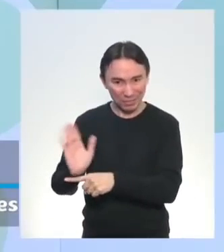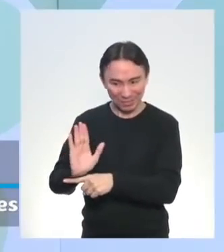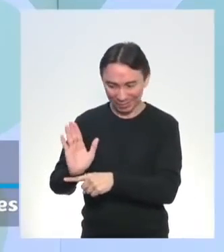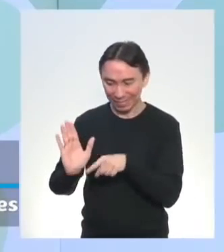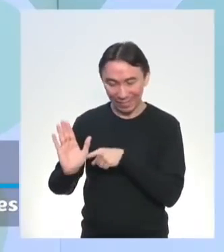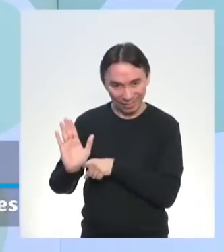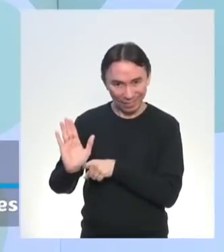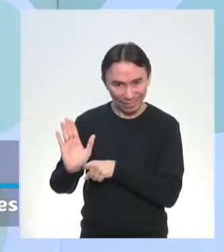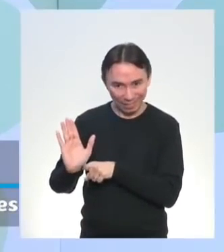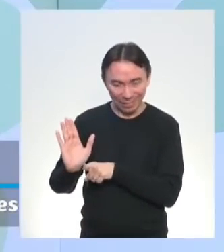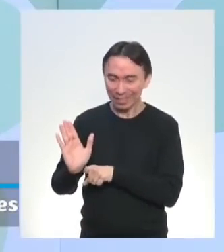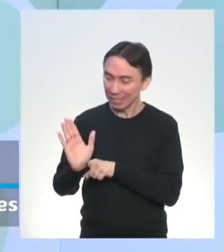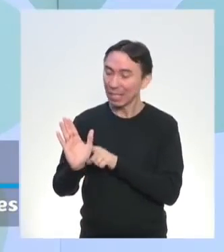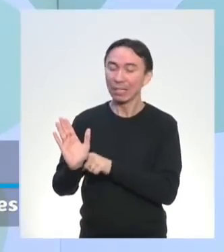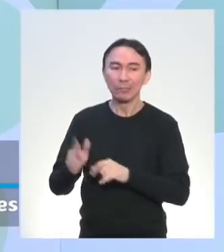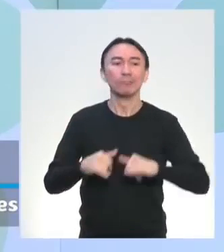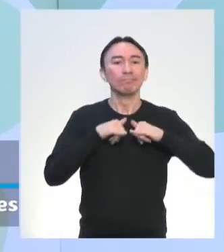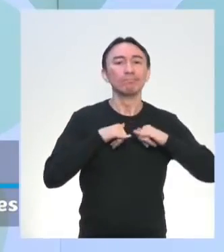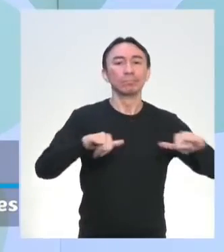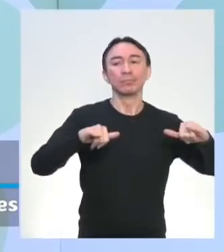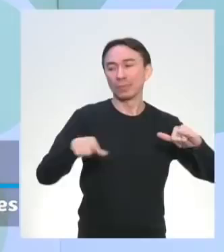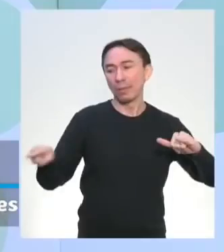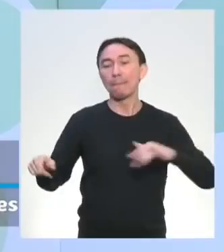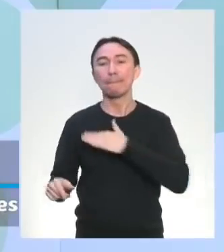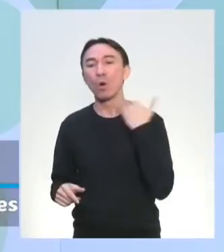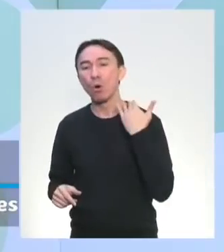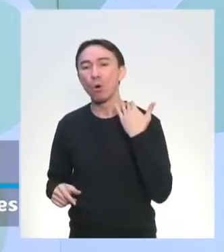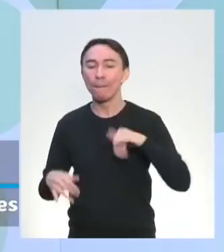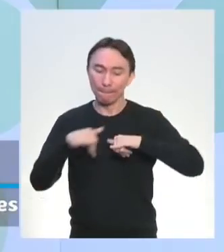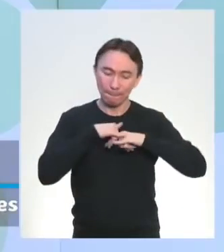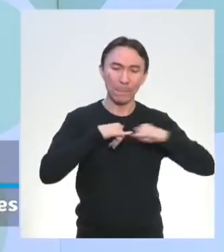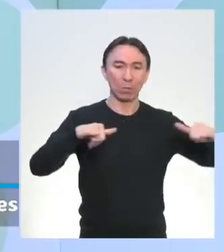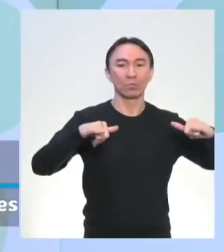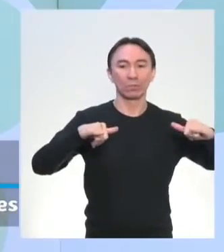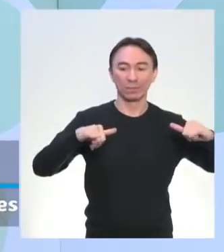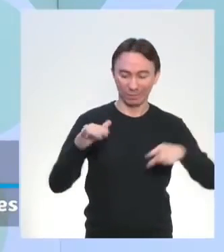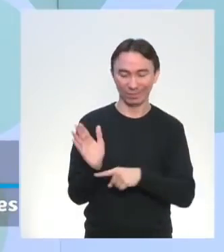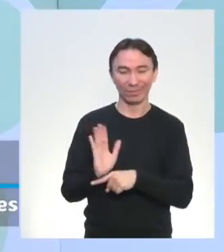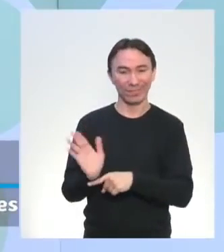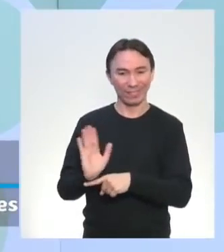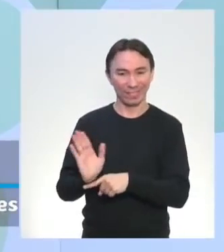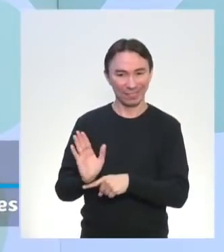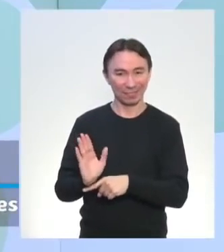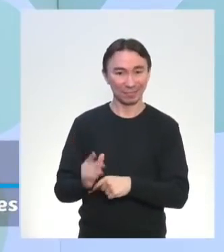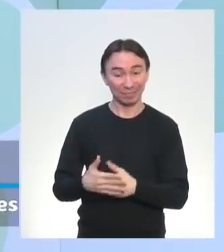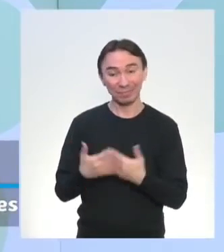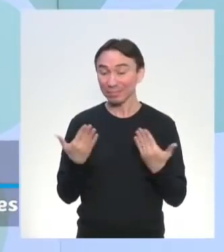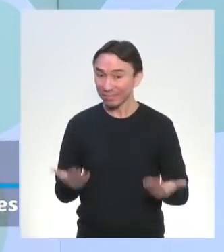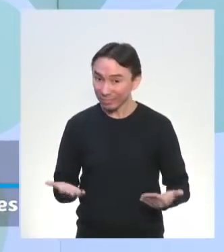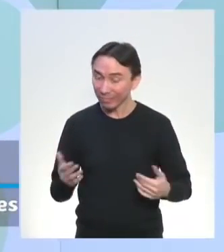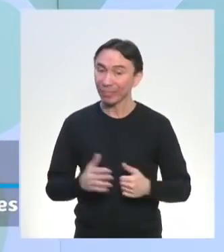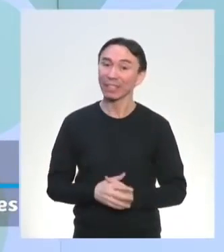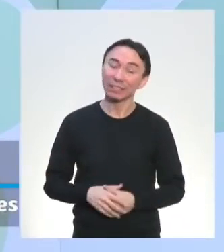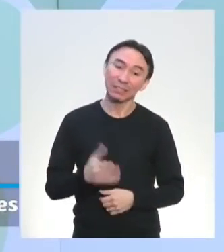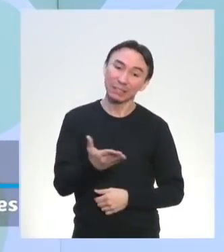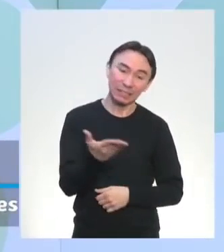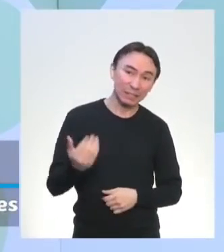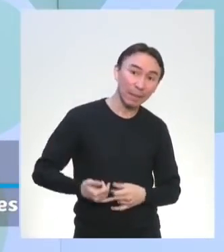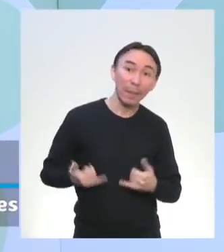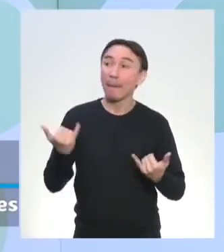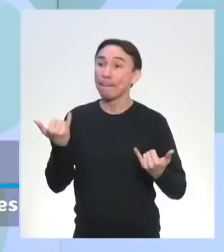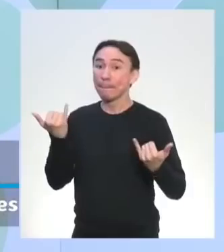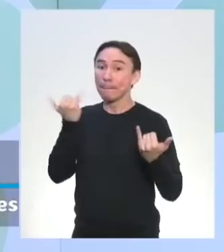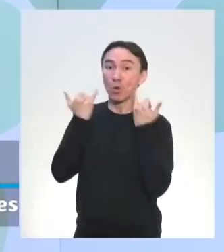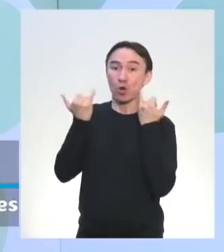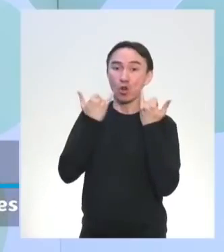noticiar a morte do Quino, né? Então, nós tivemos já a primeira forma de se ter acesso à notícia da morte